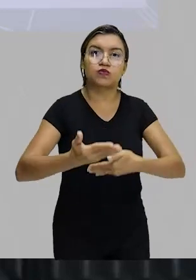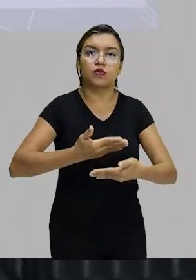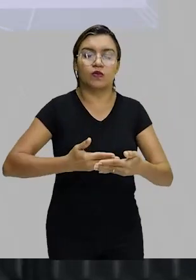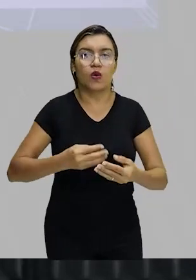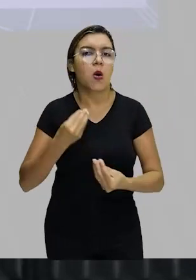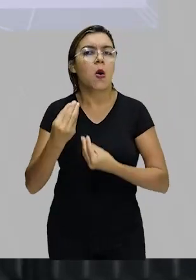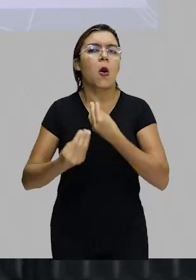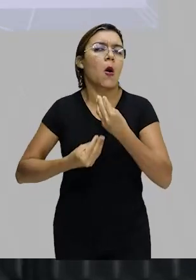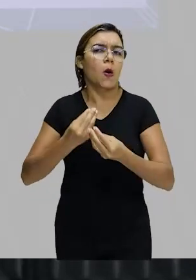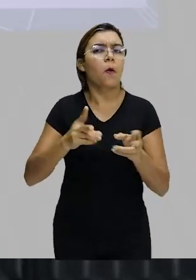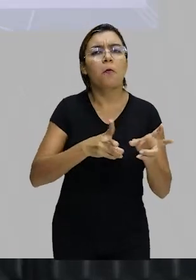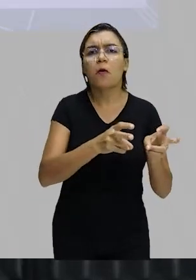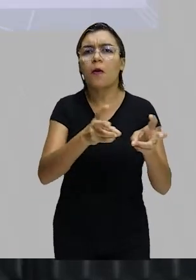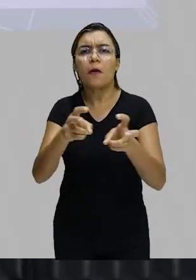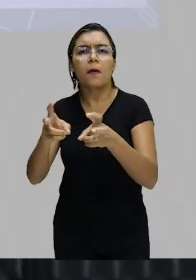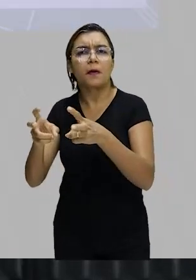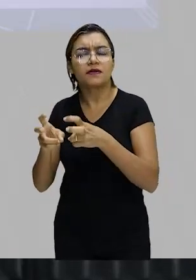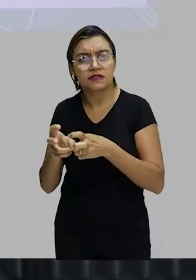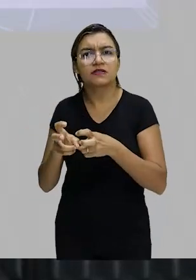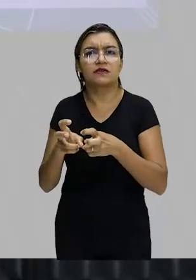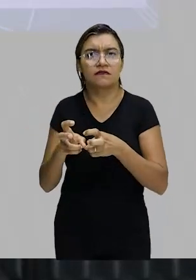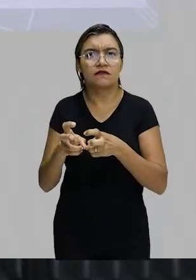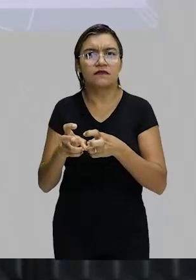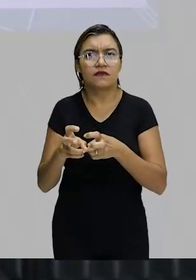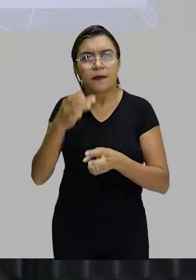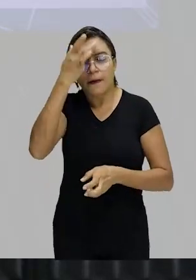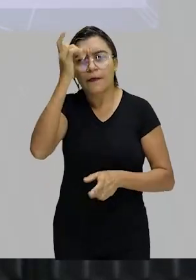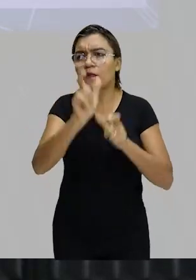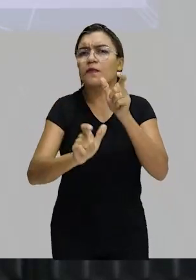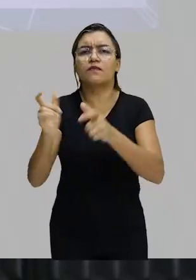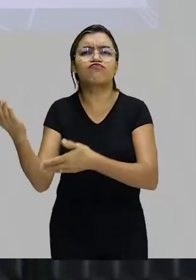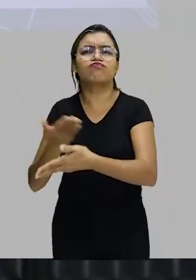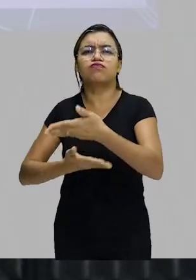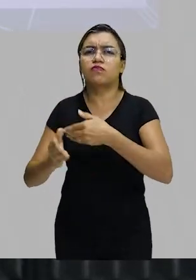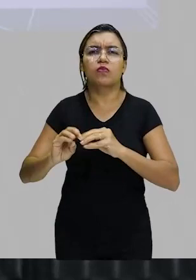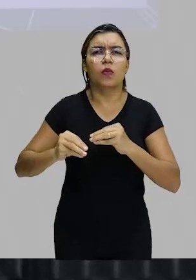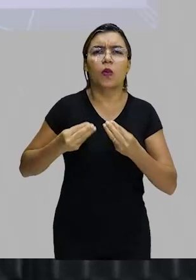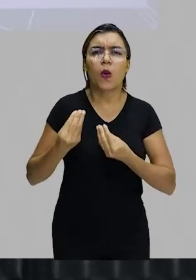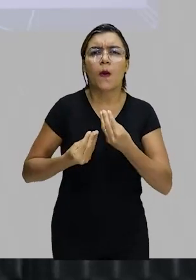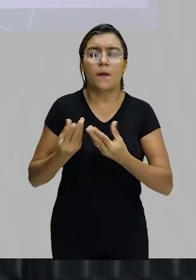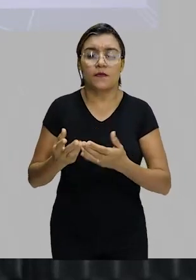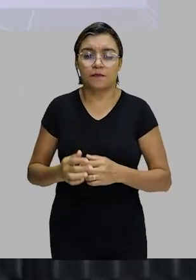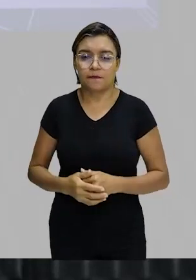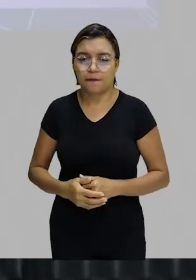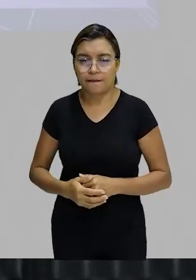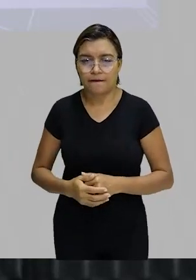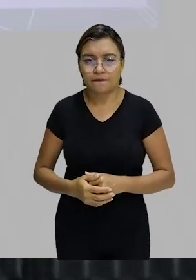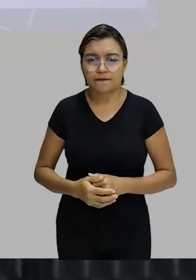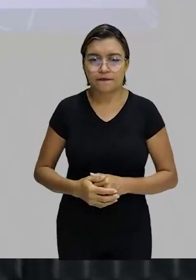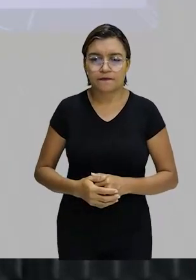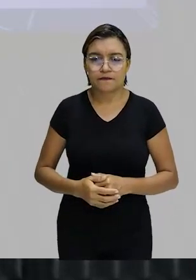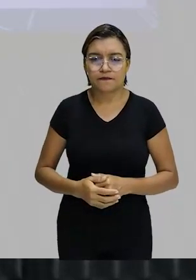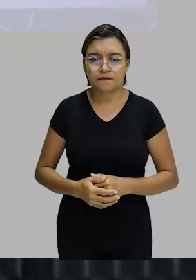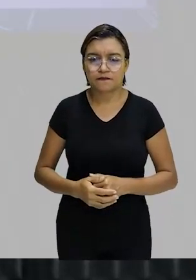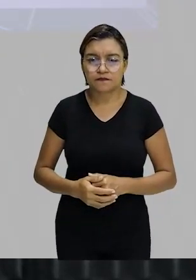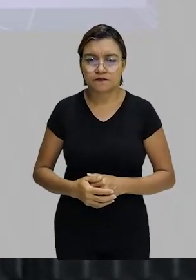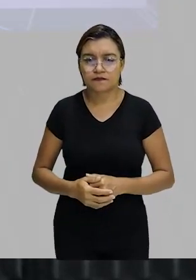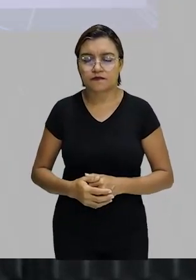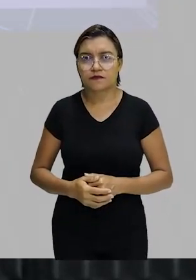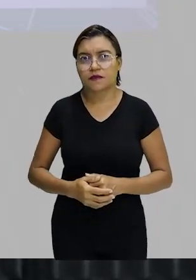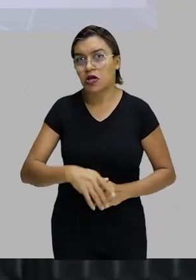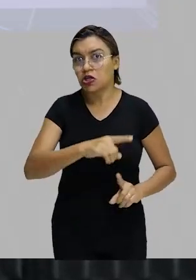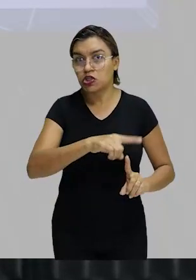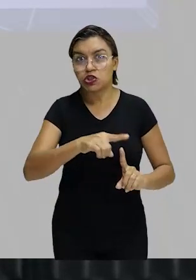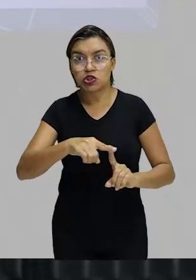então que nós podemos observar a determinação dessa cultura popular? Styles of dress, estilos de